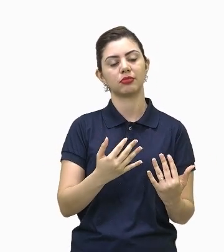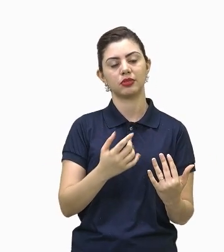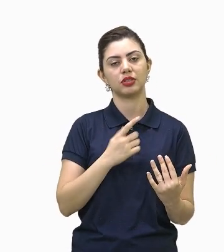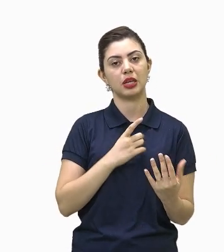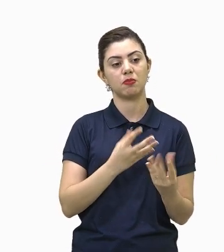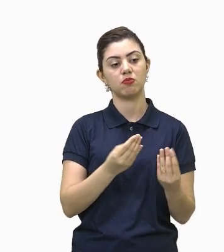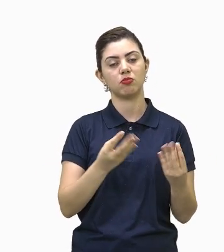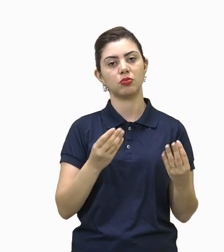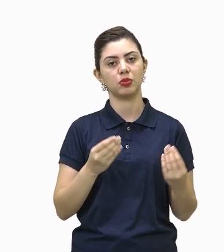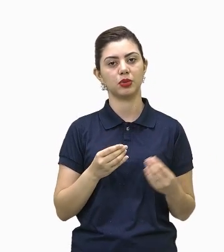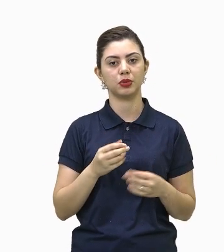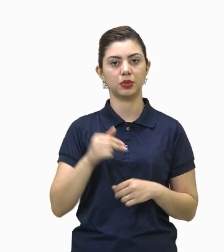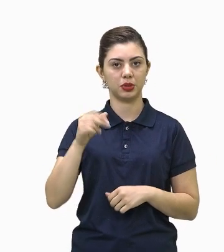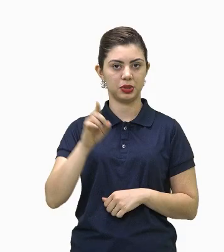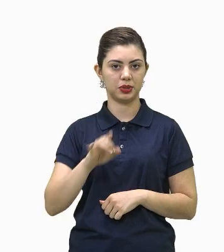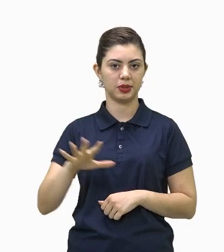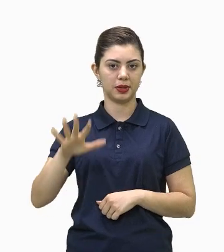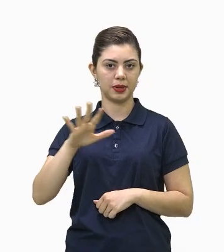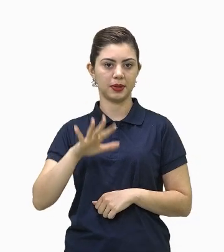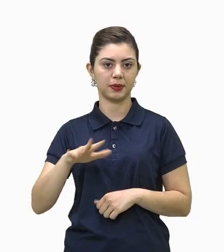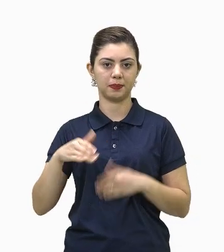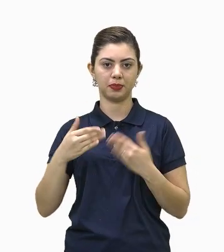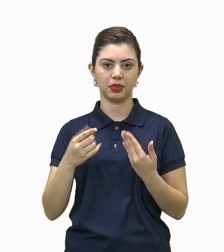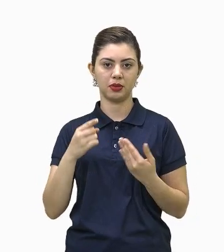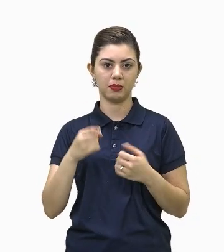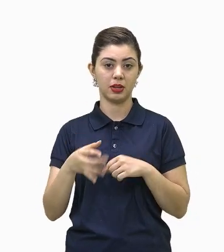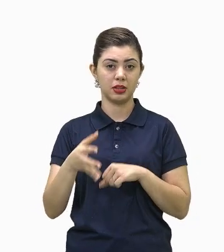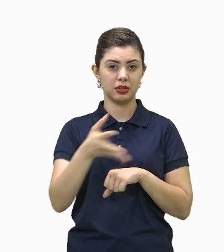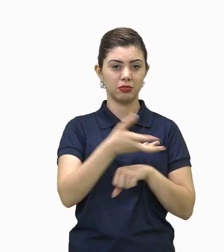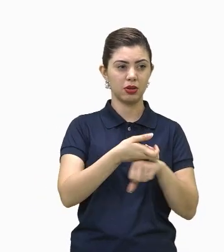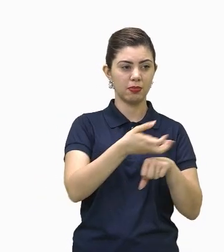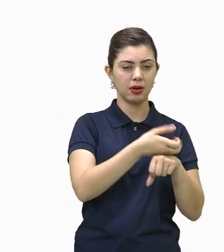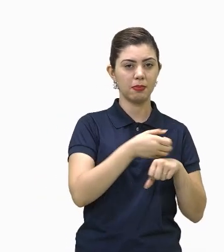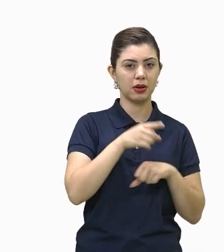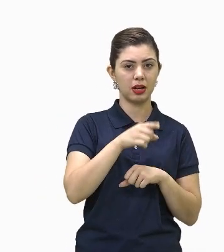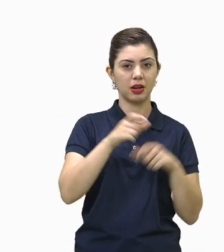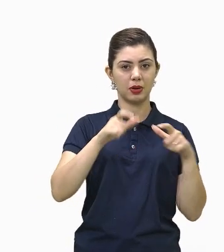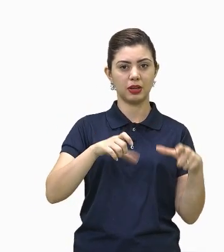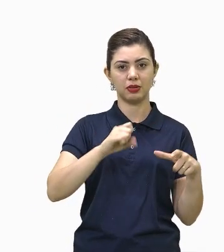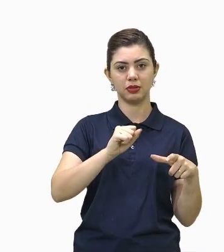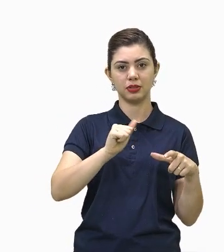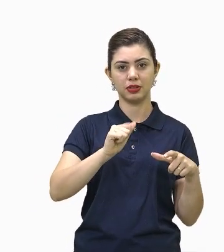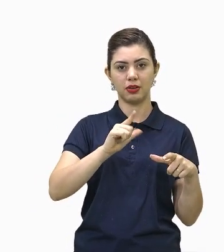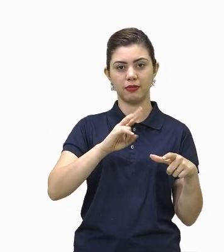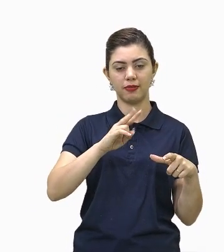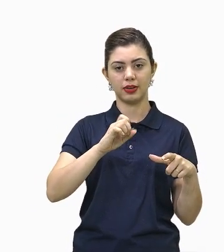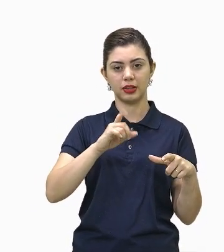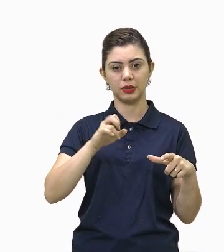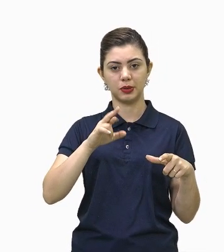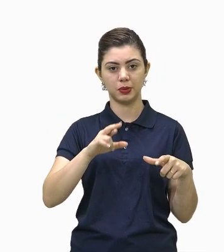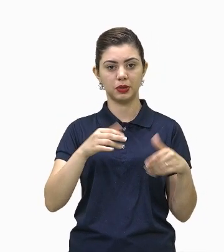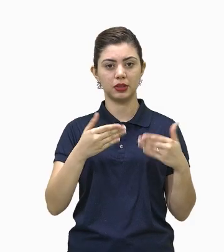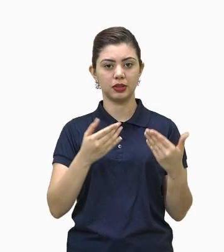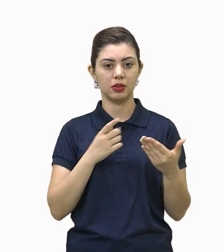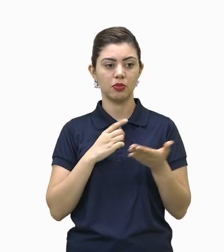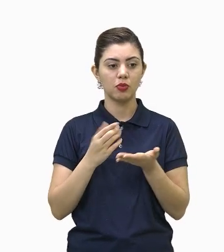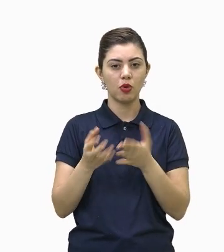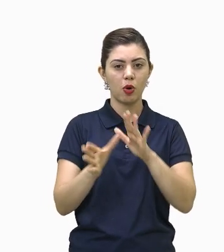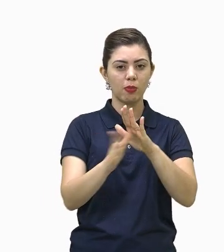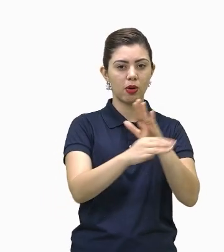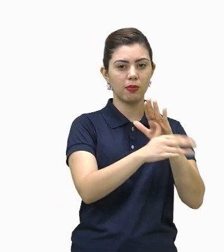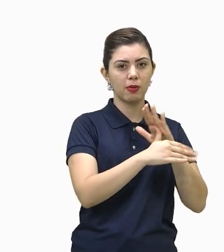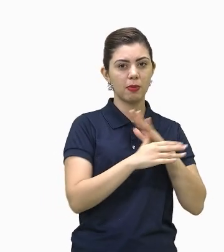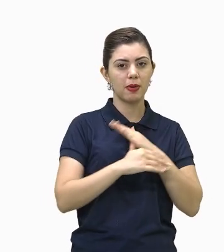tá? Saquearam o Porto de Salvador e partiram levando grande carregamento de açúcar, fumo, algodão e para o Brasil.